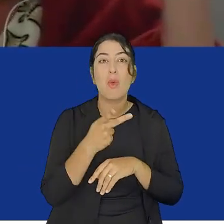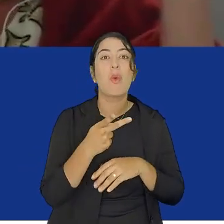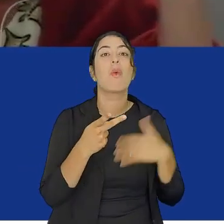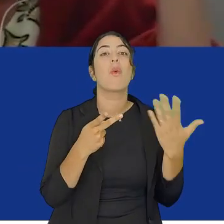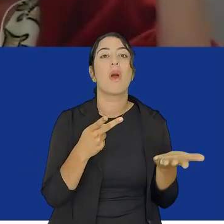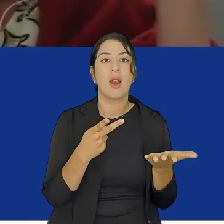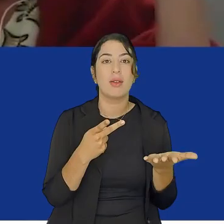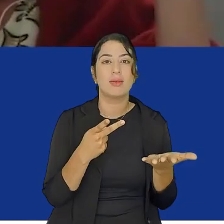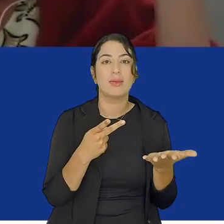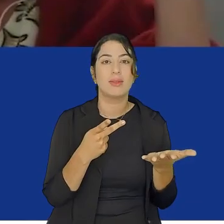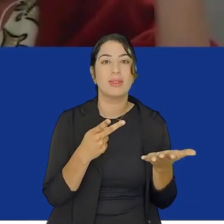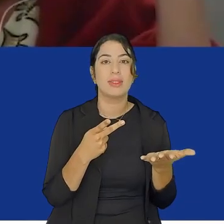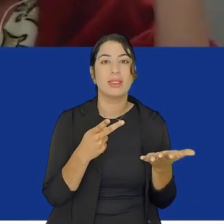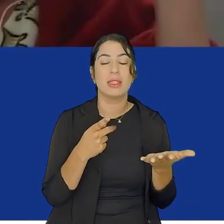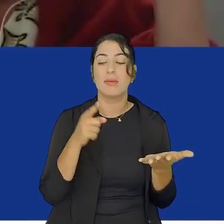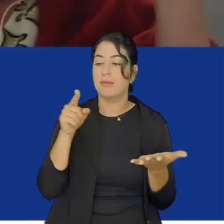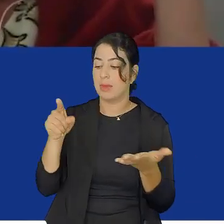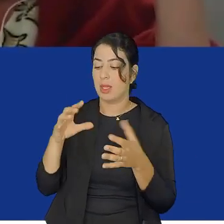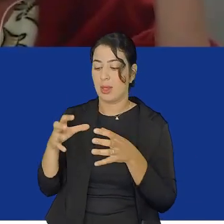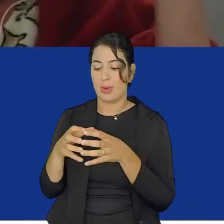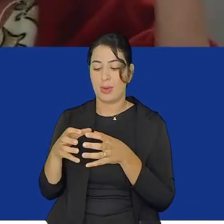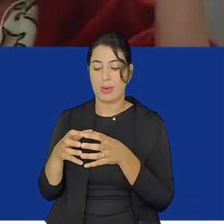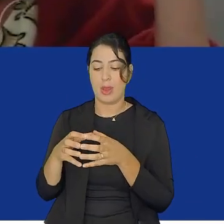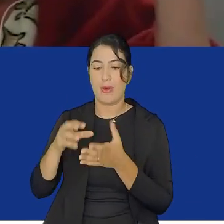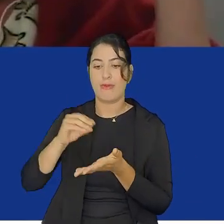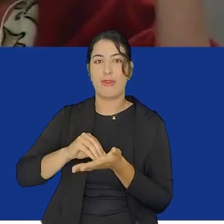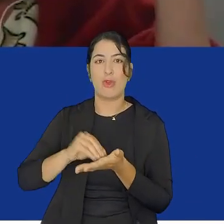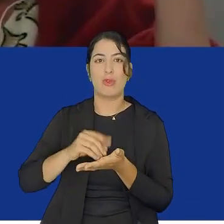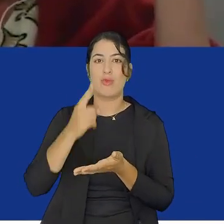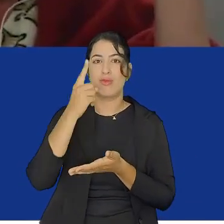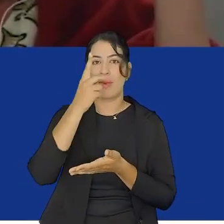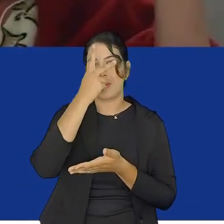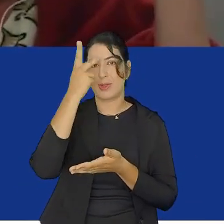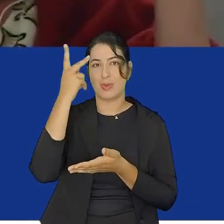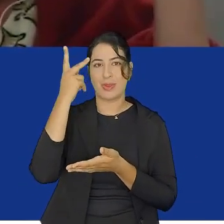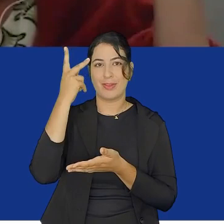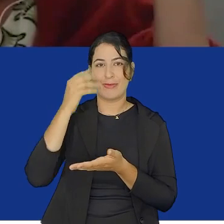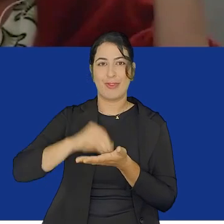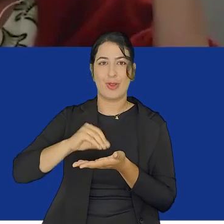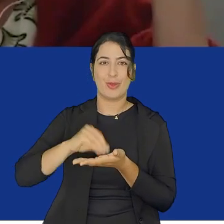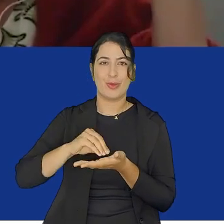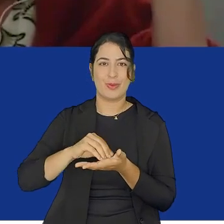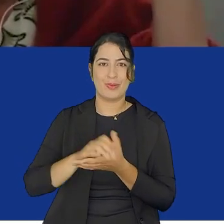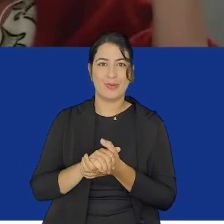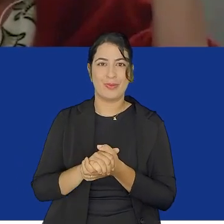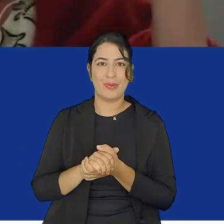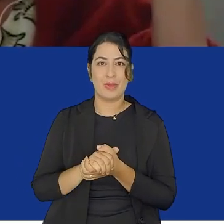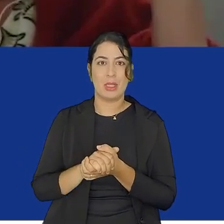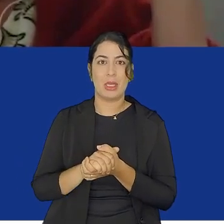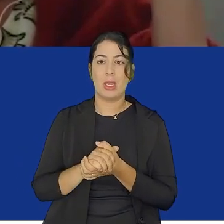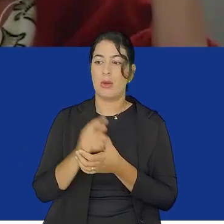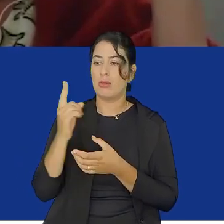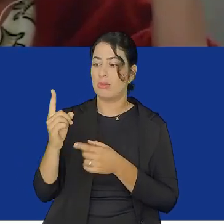deles? Eles descobriram que na equipe faltou uma pessoa extremamente